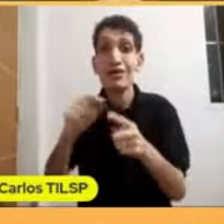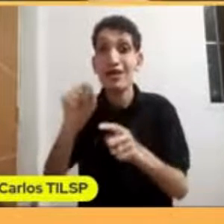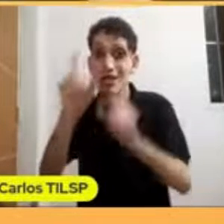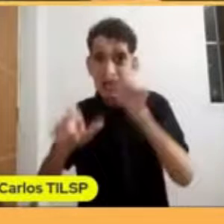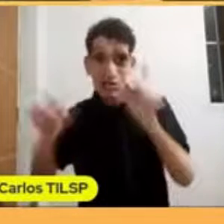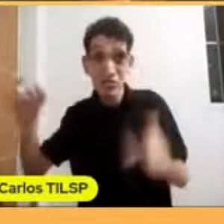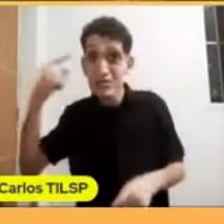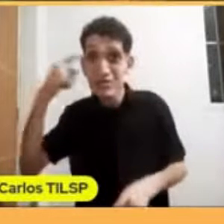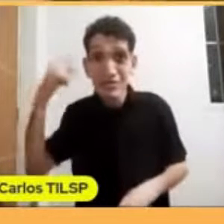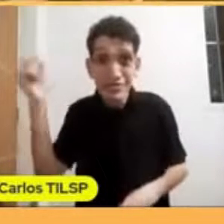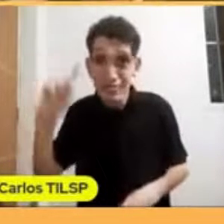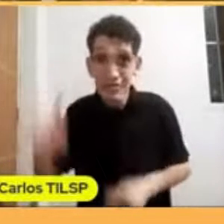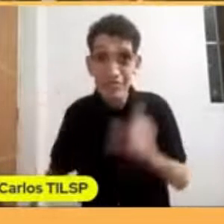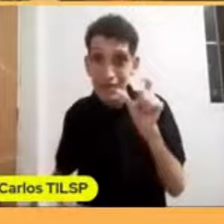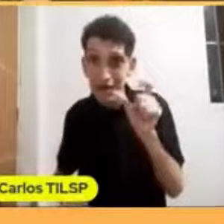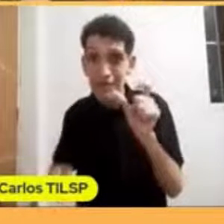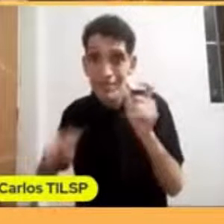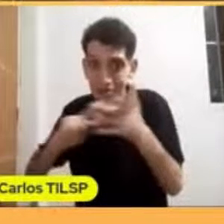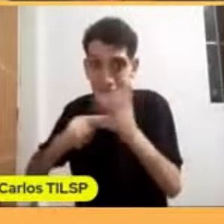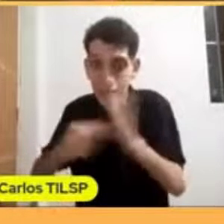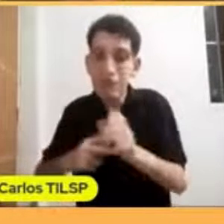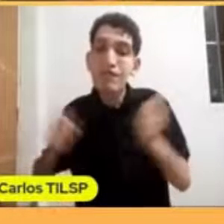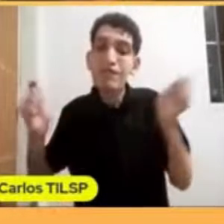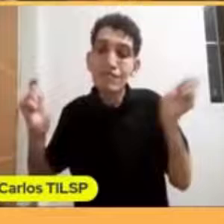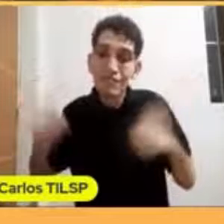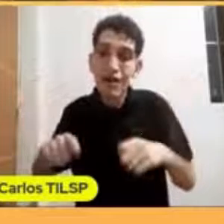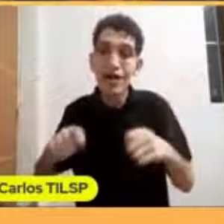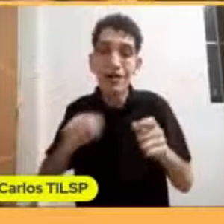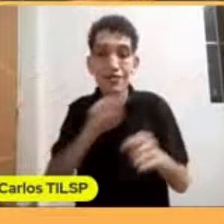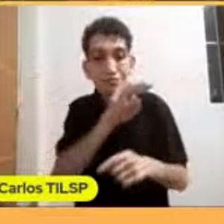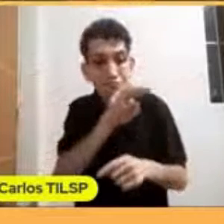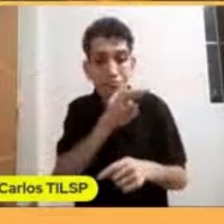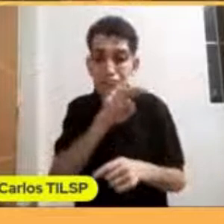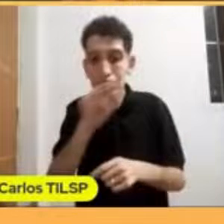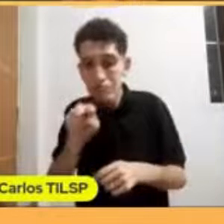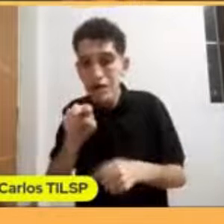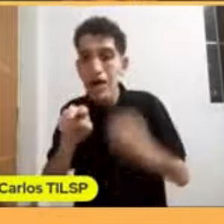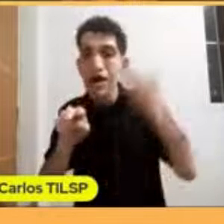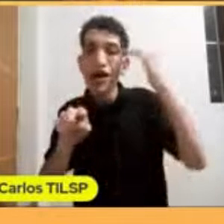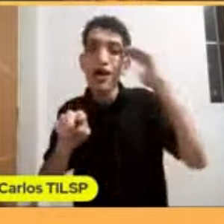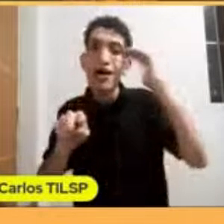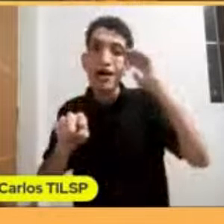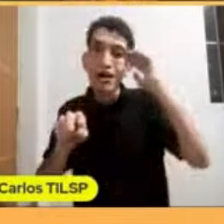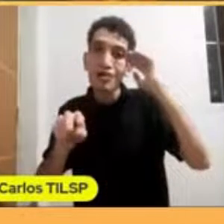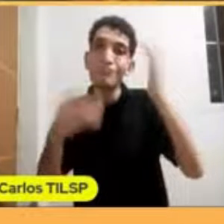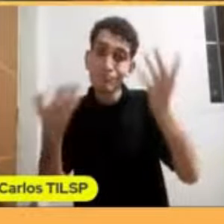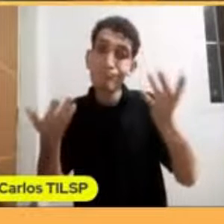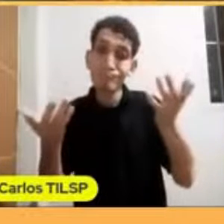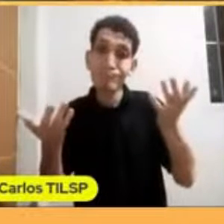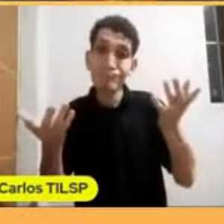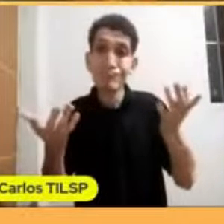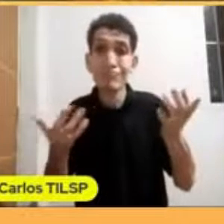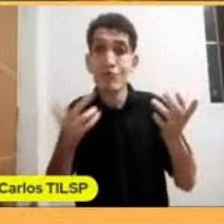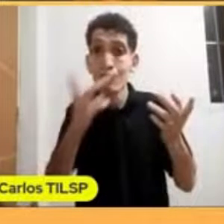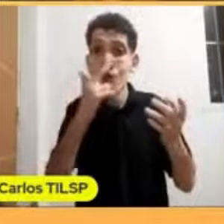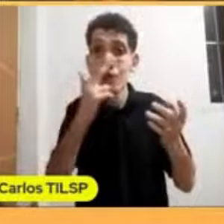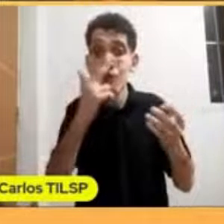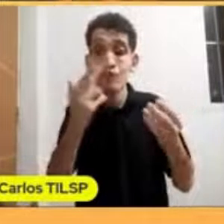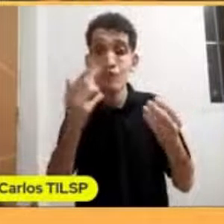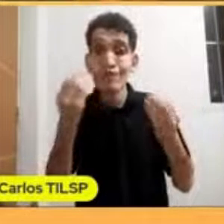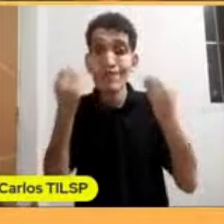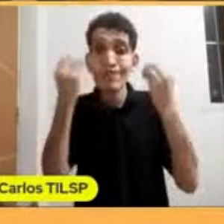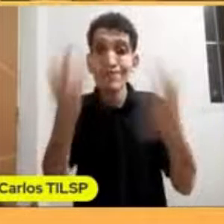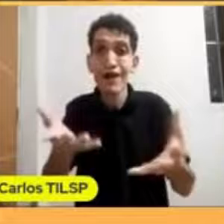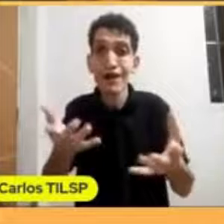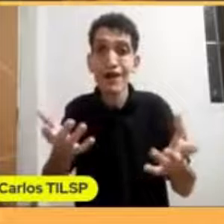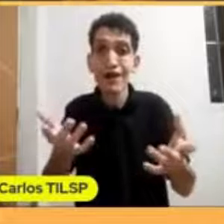termo, ela fazer essa busca, né? Então, ela tem essa possibilidade. Então, a gente vai o quê? A gente vai